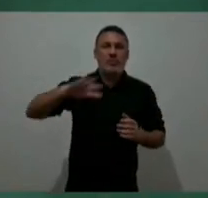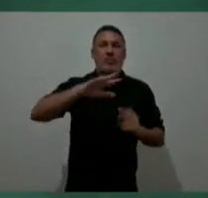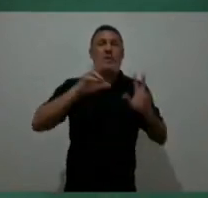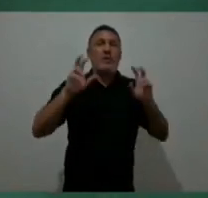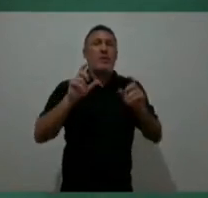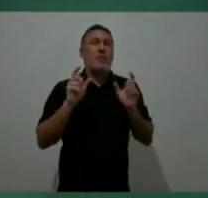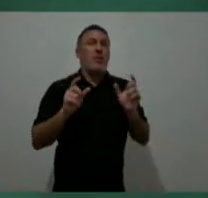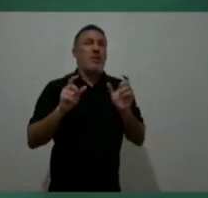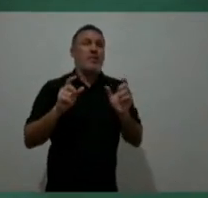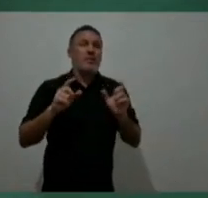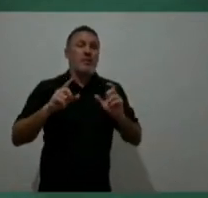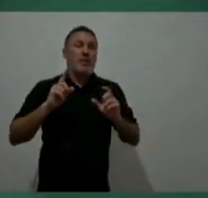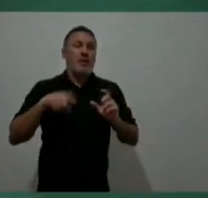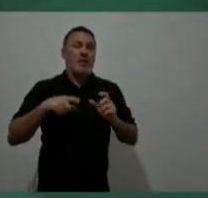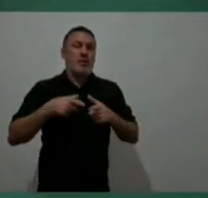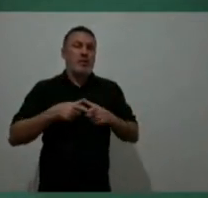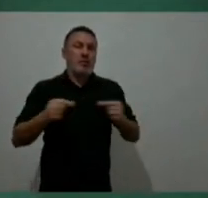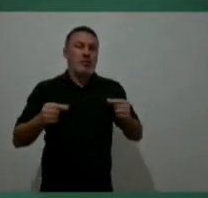e harmonia.